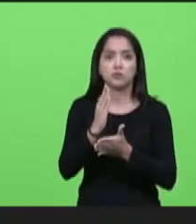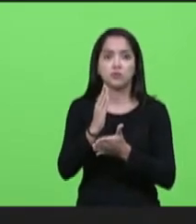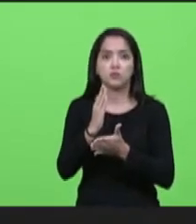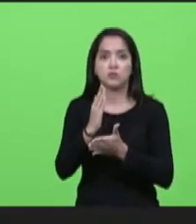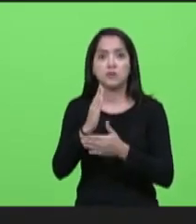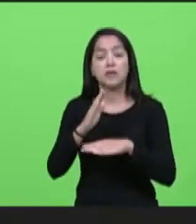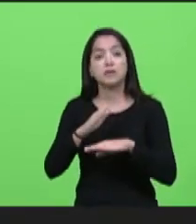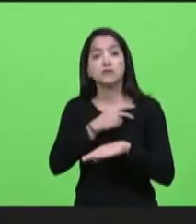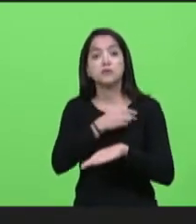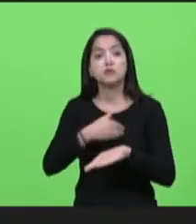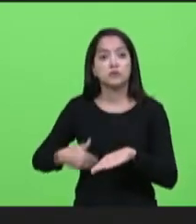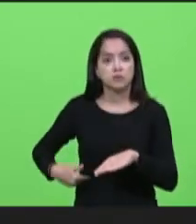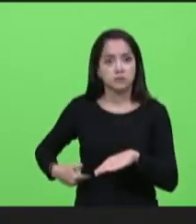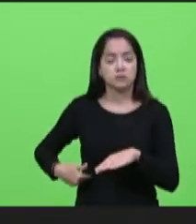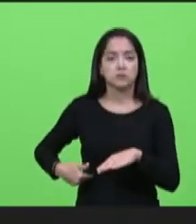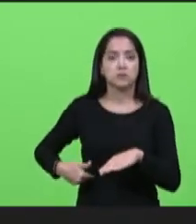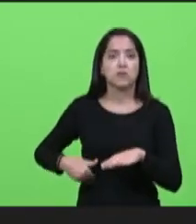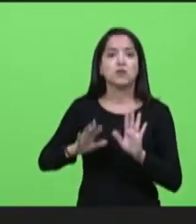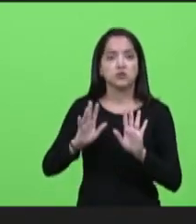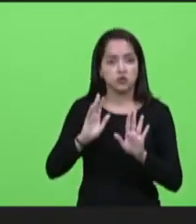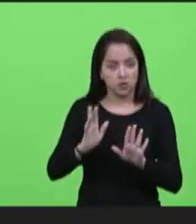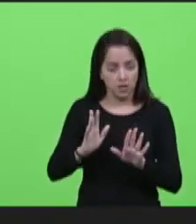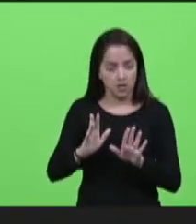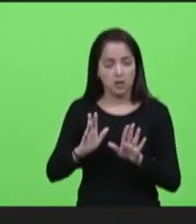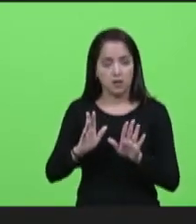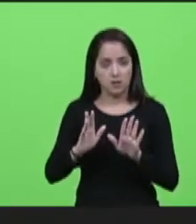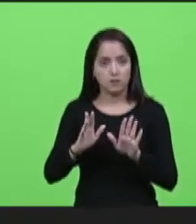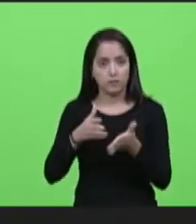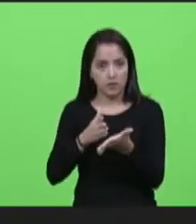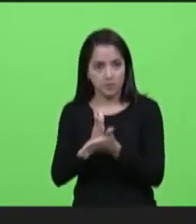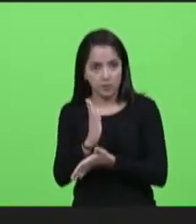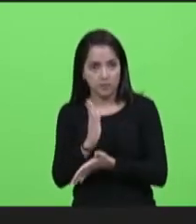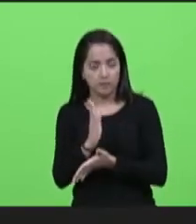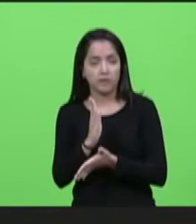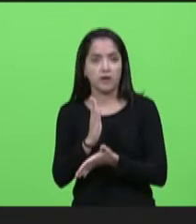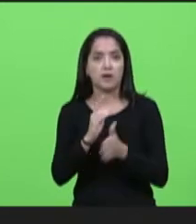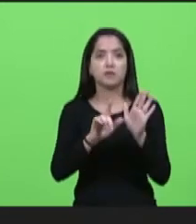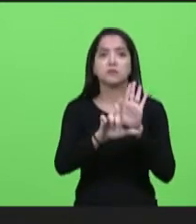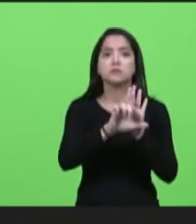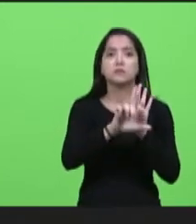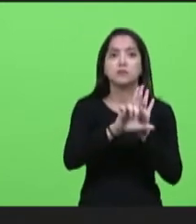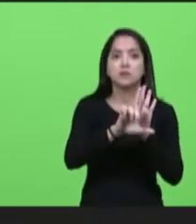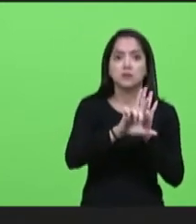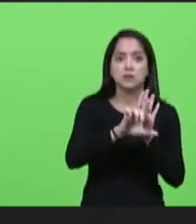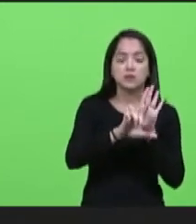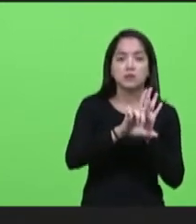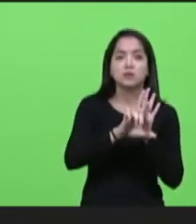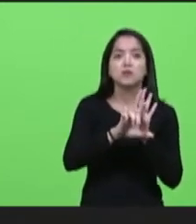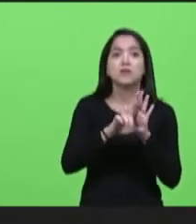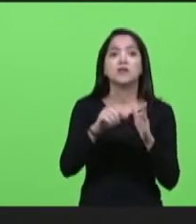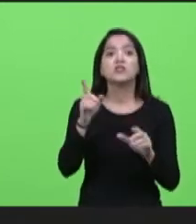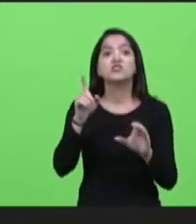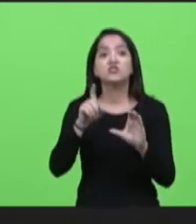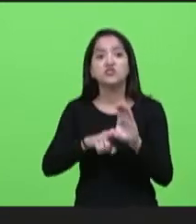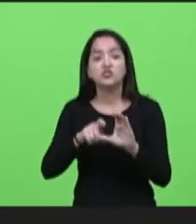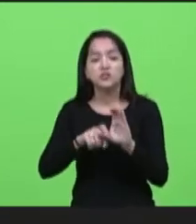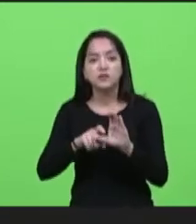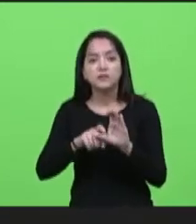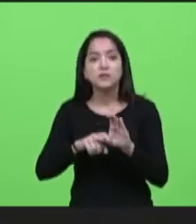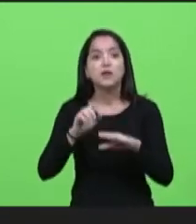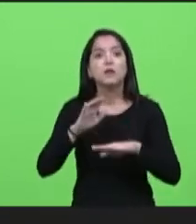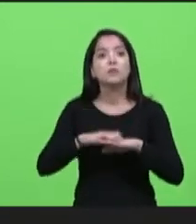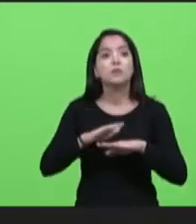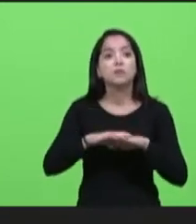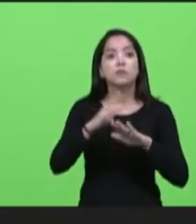governo de Santa Catarina. Foi sancionado já a lei que suspende o envio de débitos catarinenses para a dívida ativa, um projeto do deputado